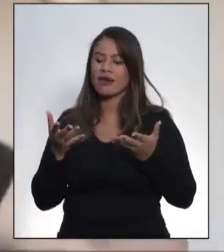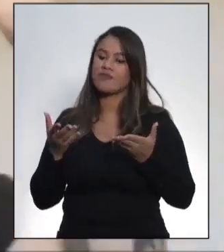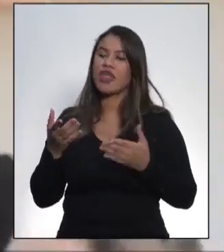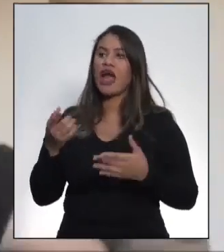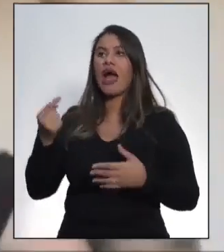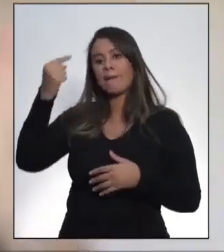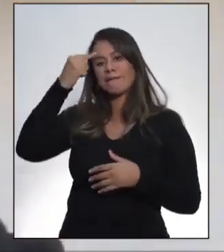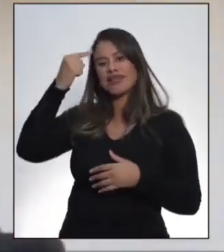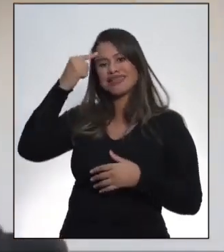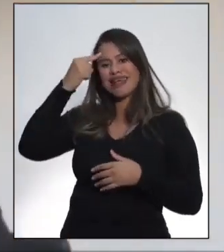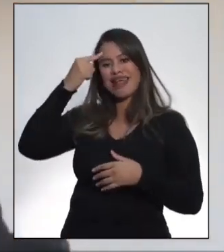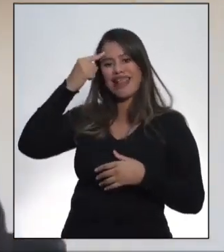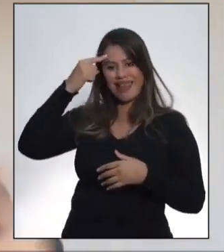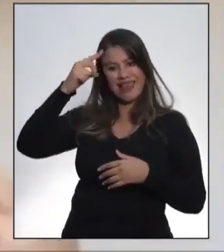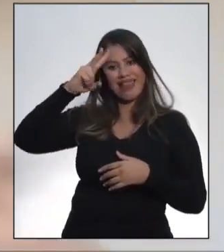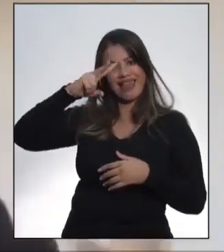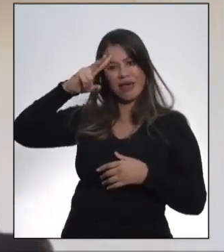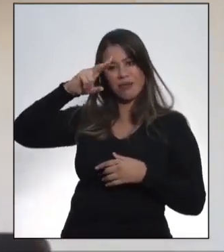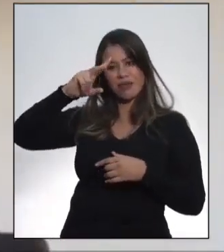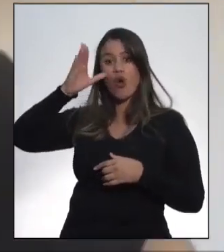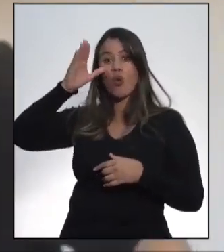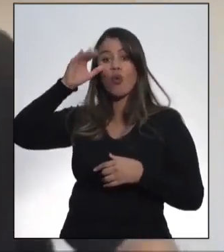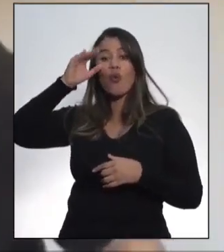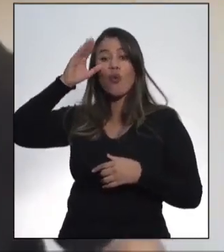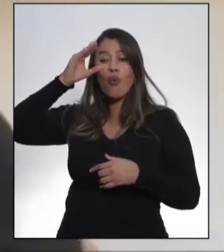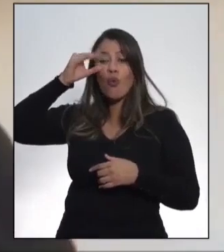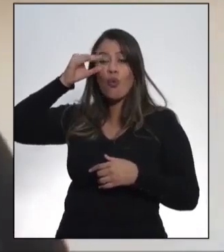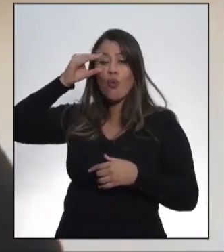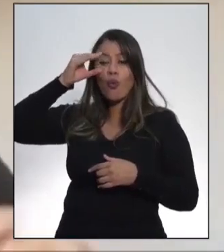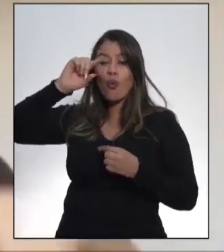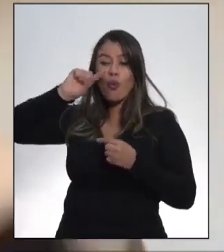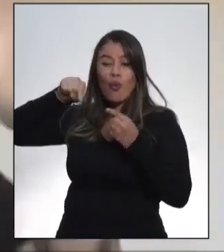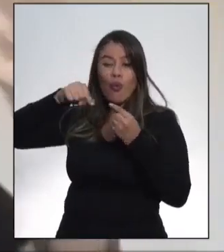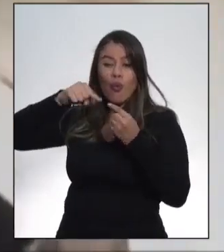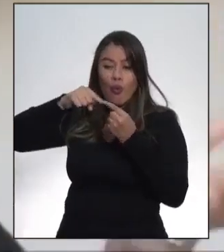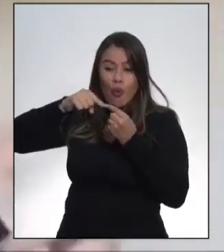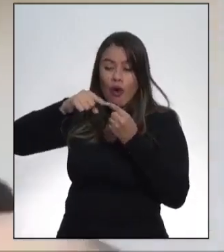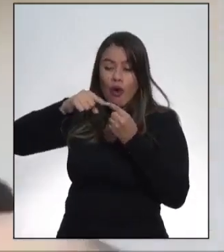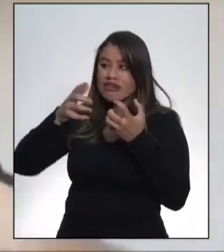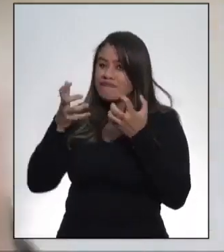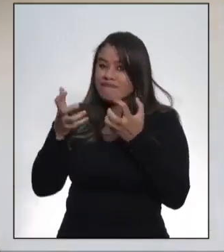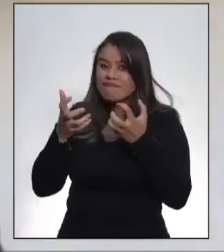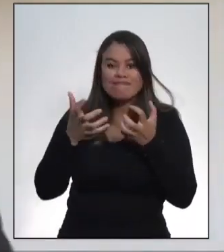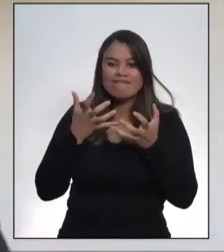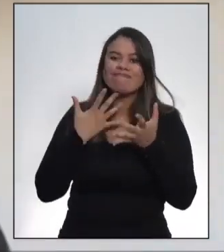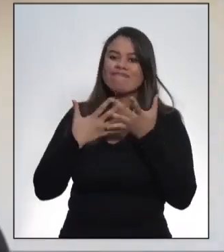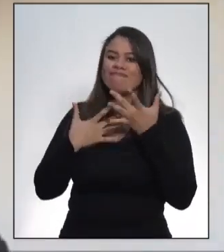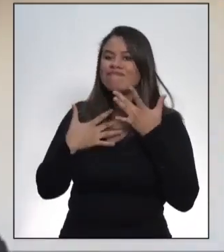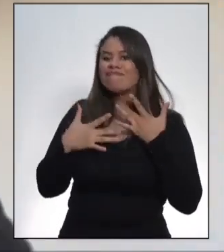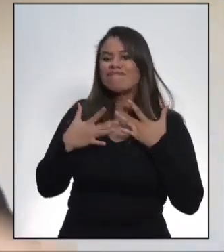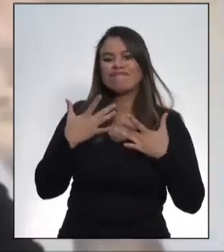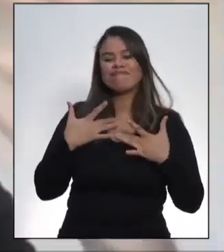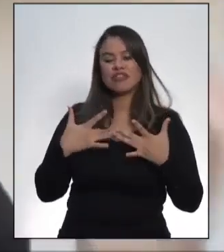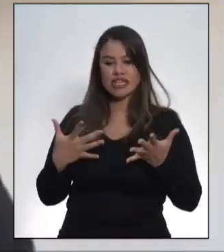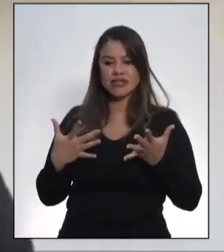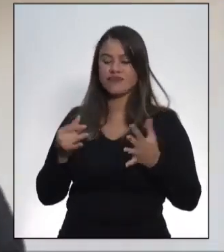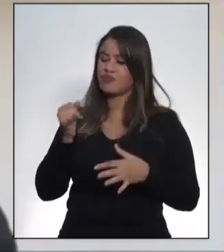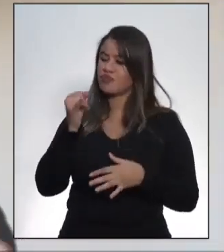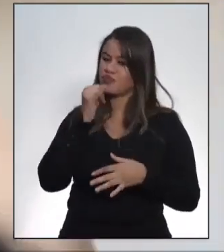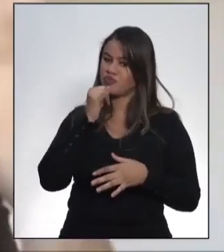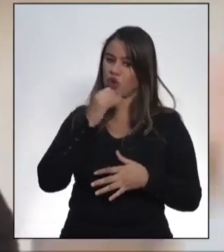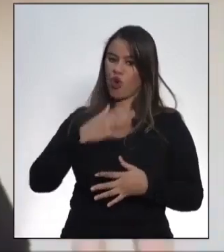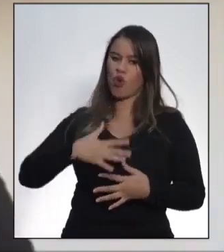primeiro ponto que eu falei lá no início, que é a curiosidade, que é o propósito, que é o interesse, que é o gosto. E se você gosta de